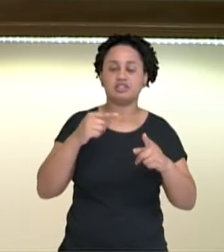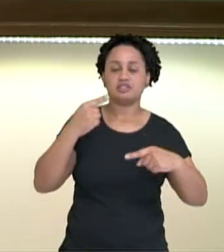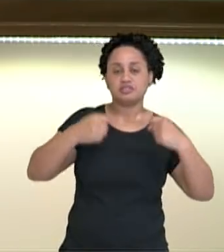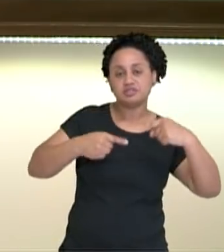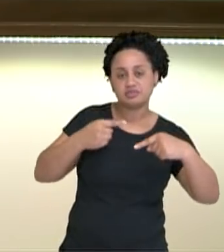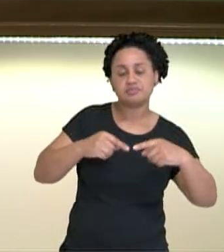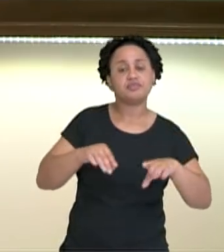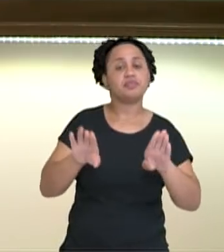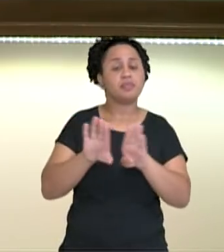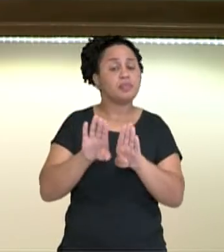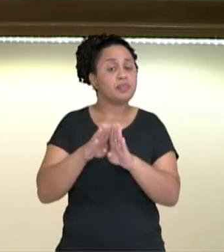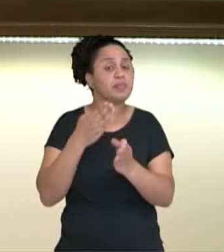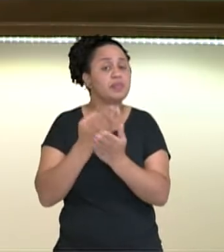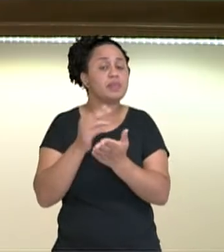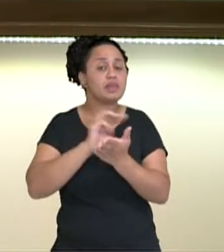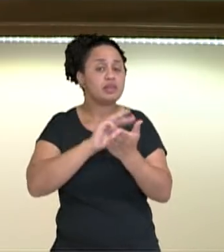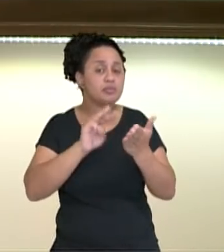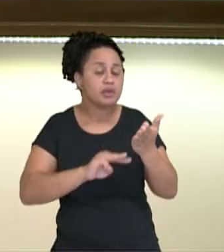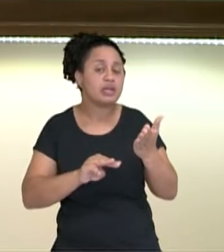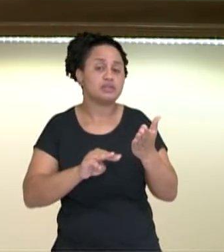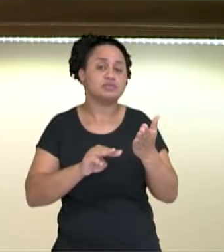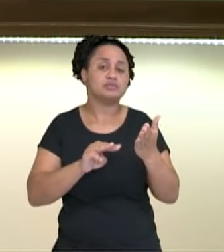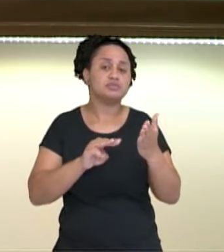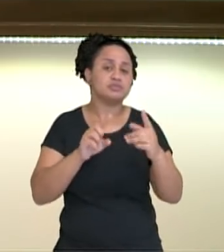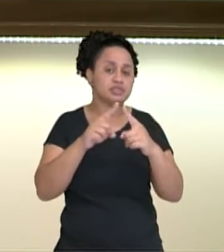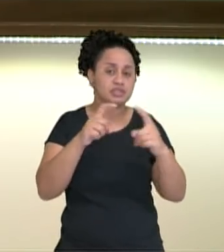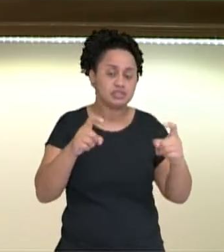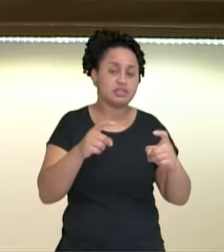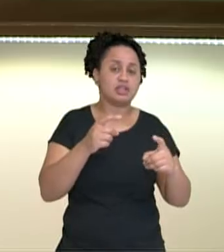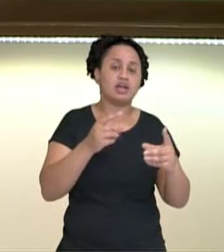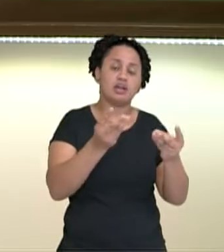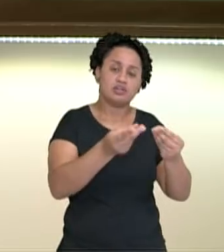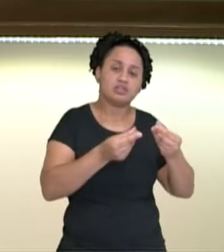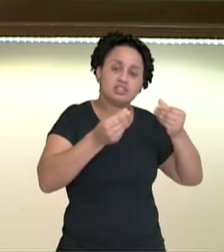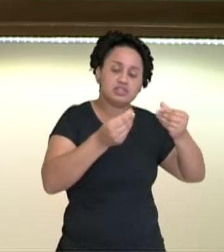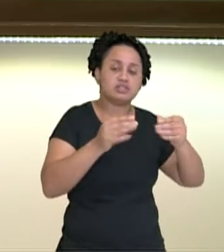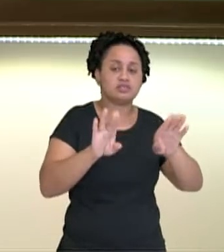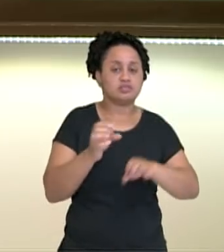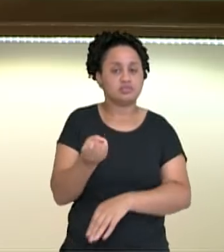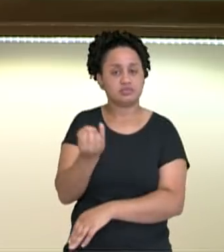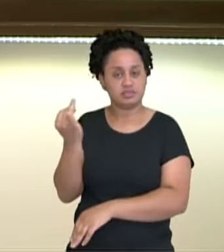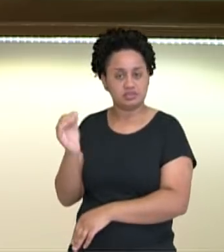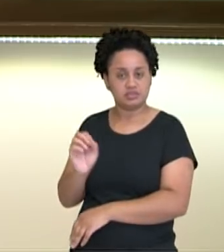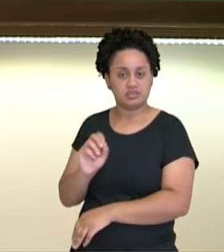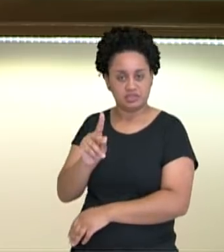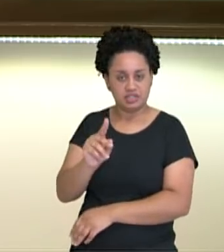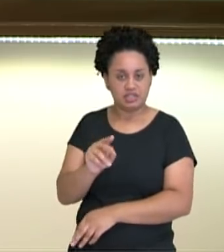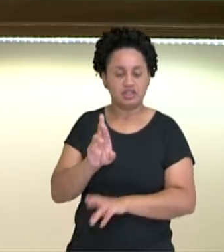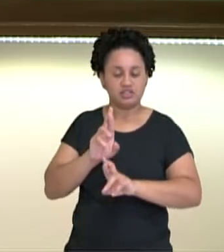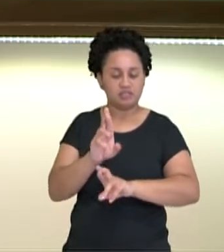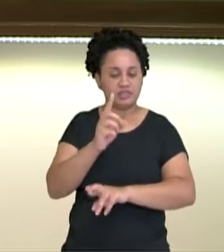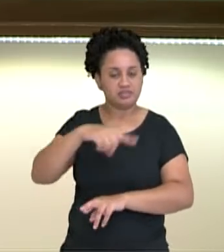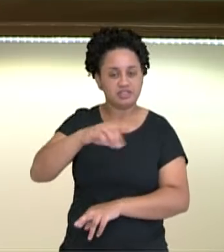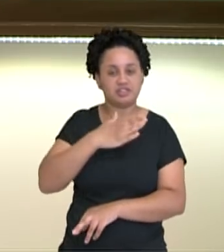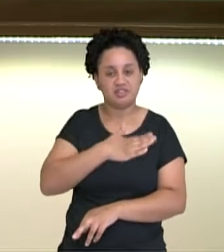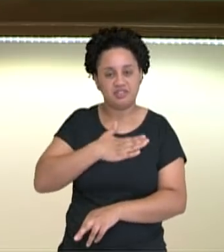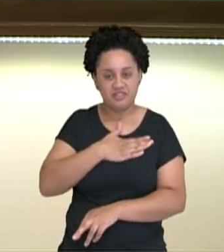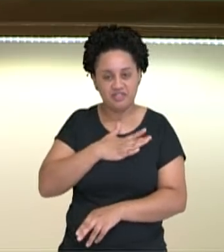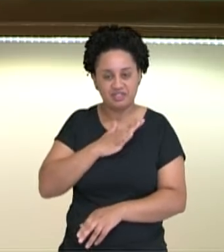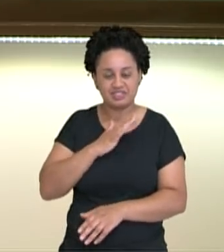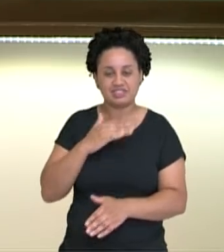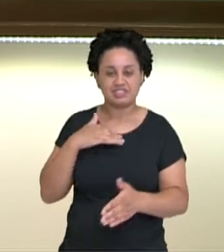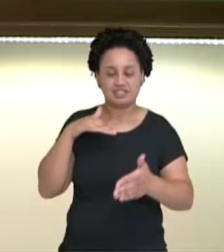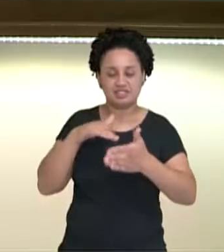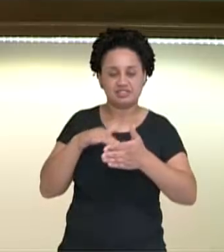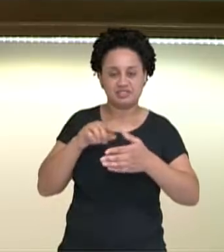os métodos das ciências, o qualitativo e o quantitativo. Tá certo? Espero que vocês tenham gostado, aproveitado